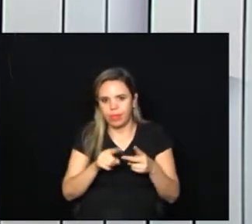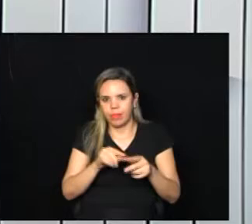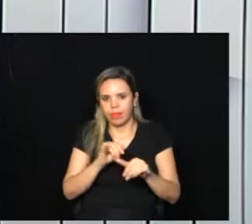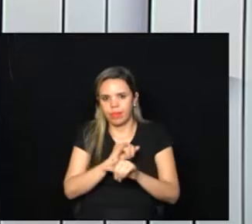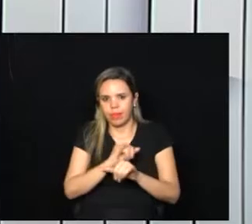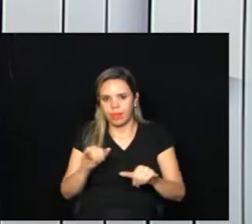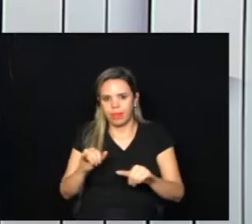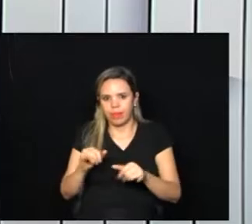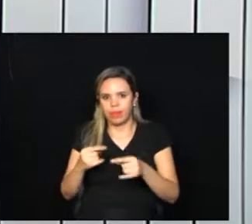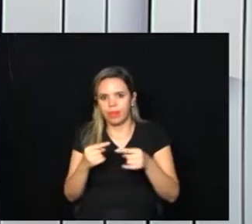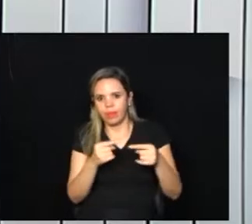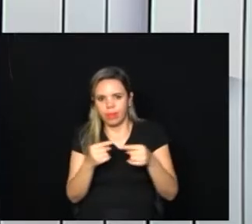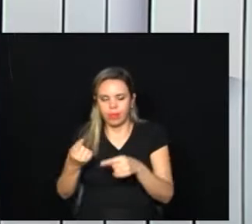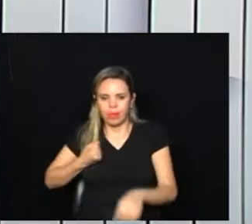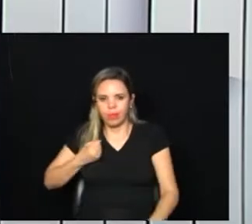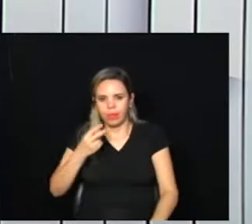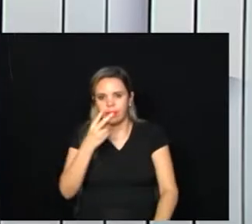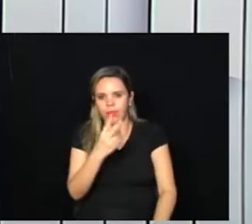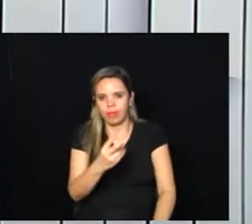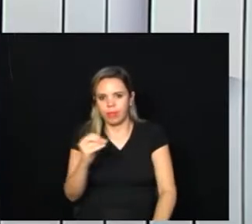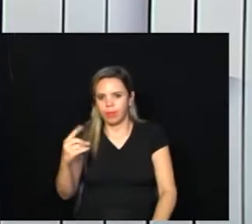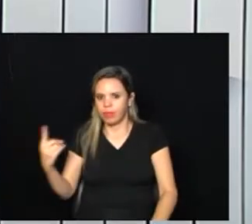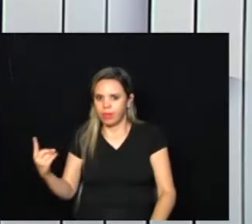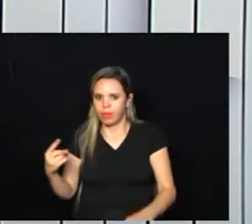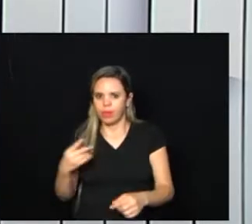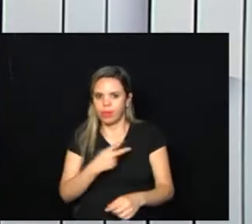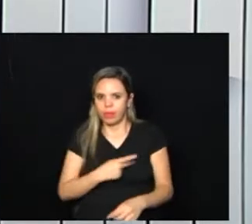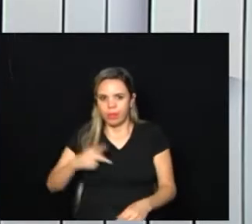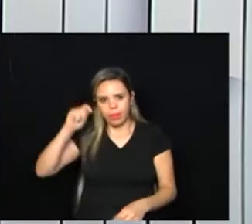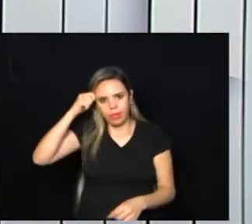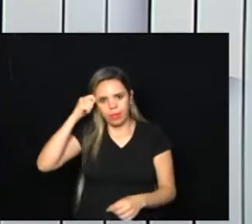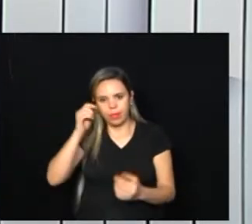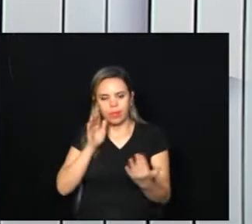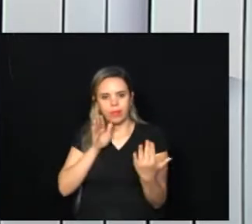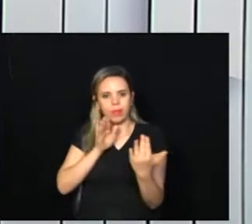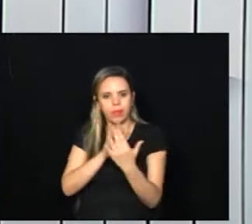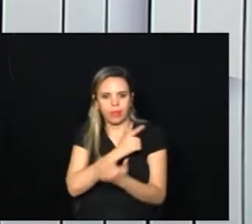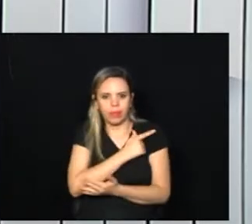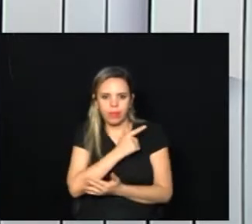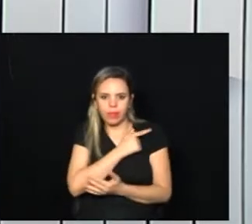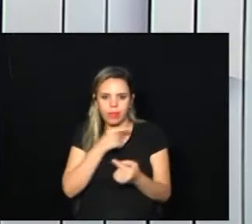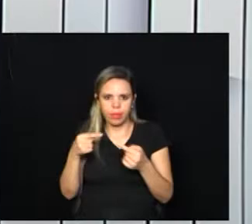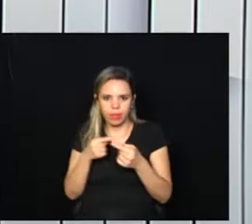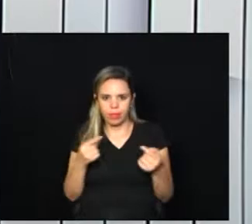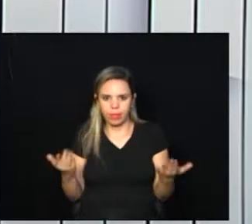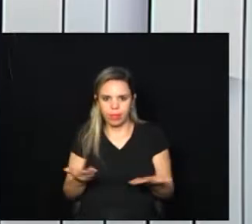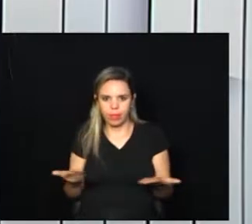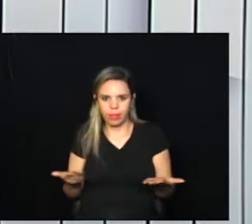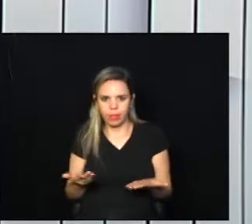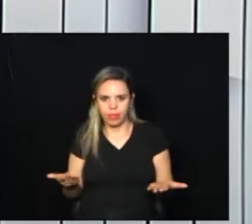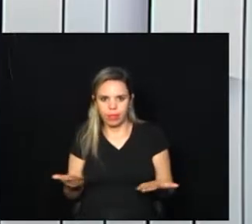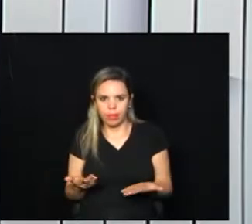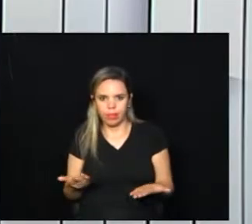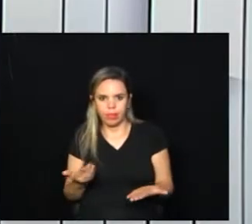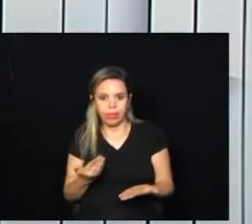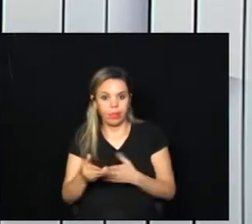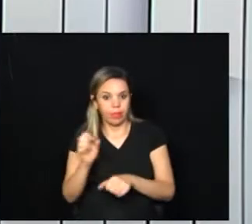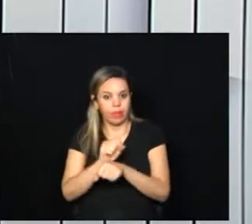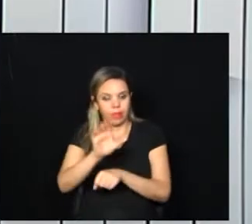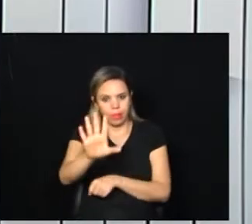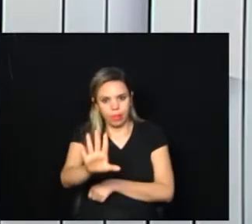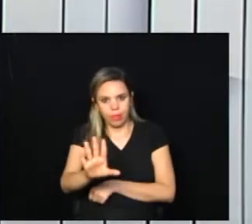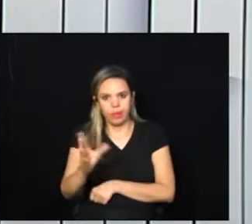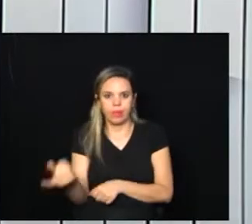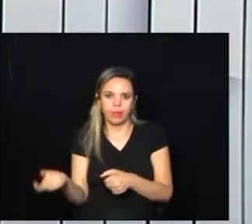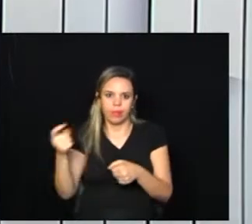do derby de número 201 entre Ponte Preta e Guarani. O derby é hoje. Não saia daí então,